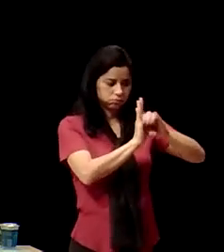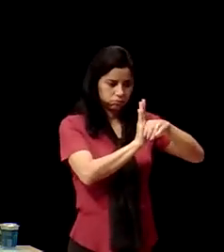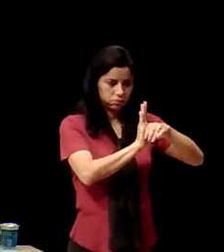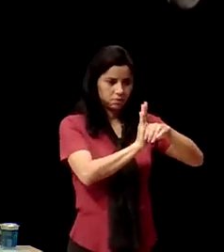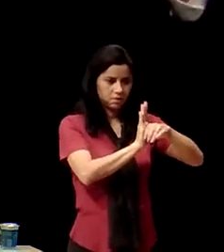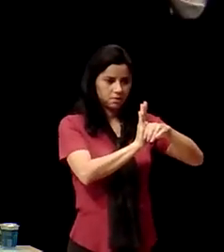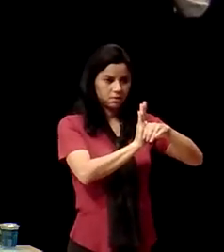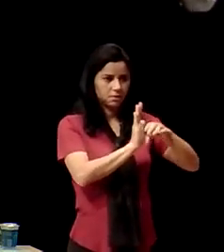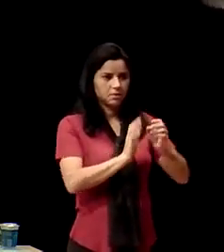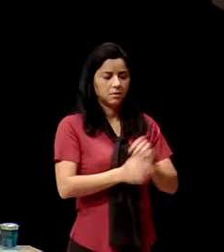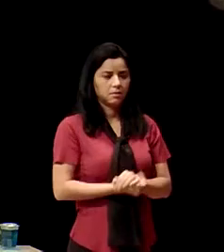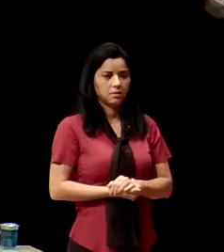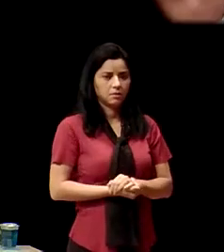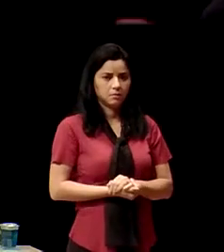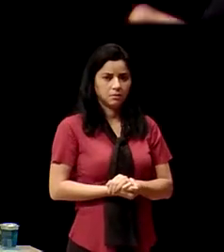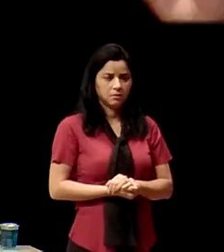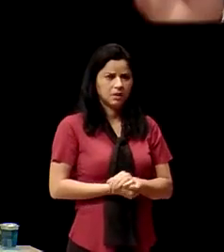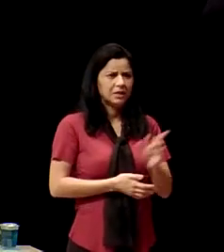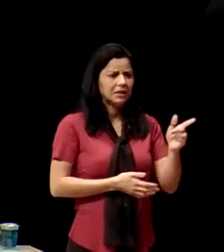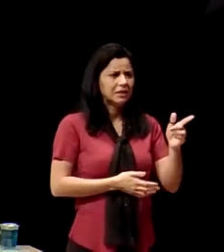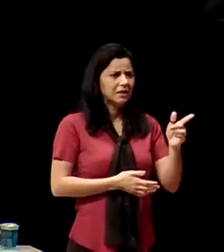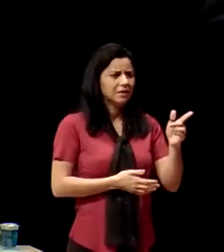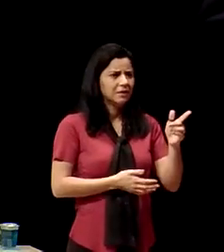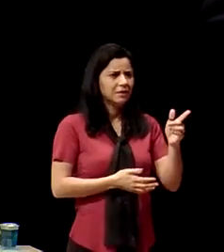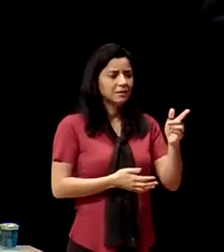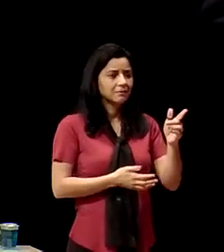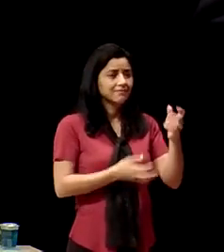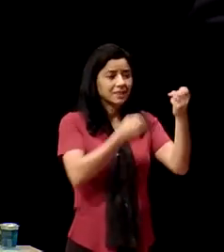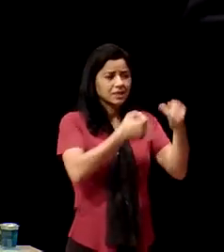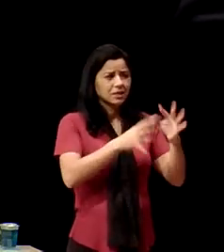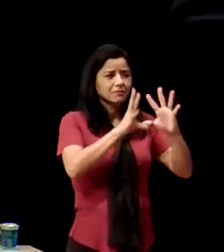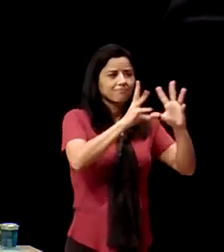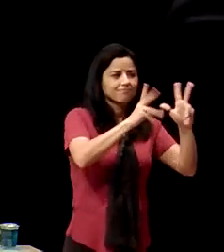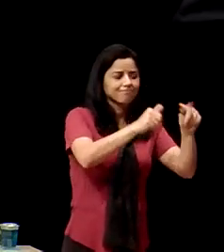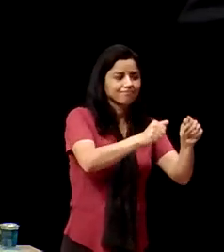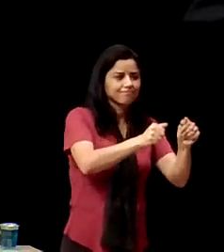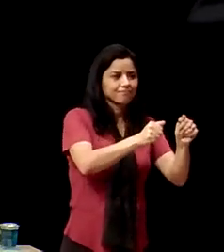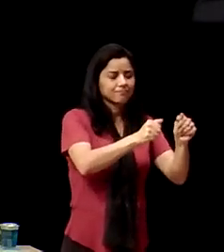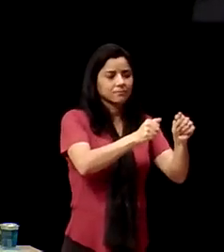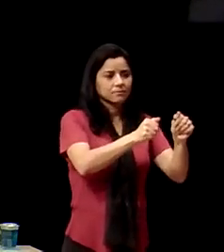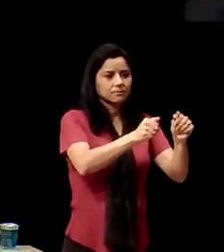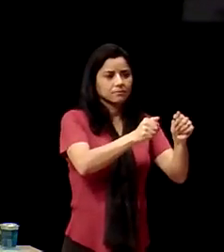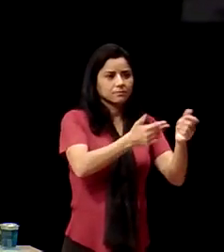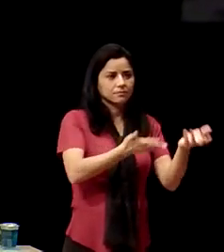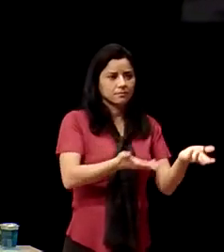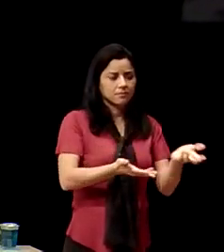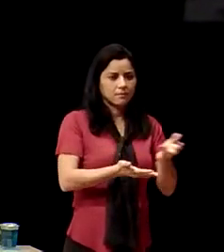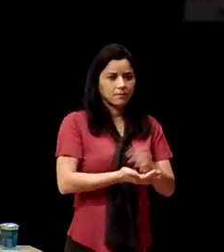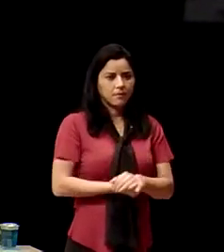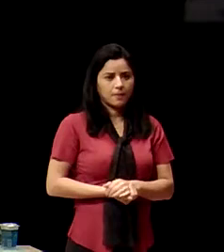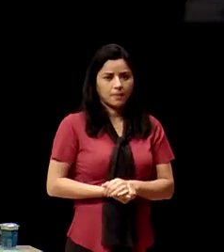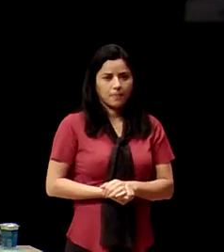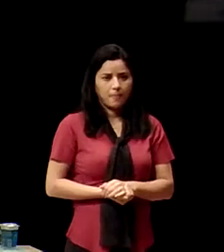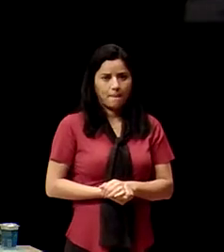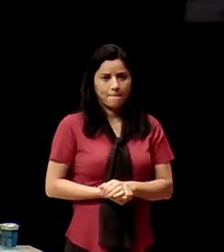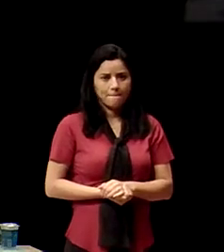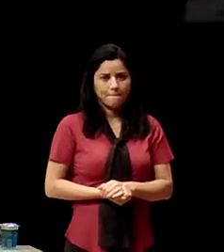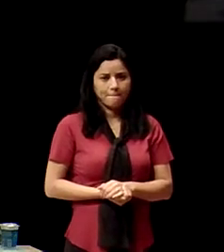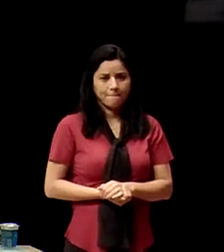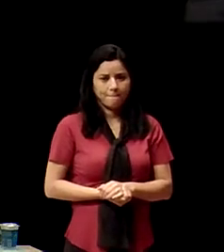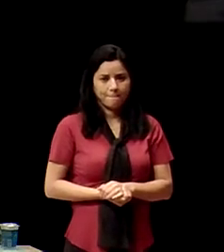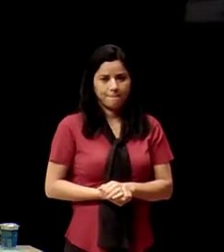So, generally speaking, falando de uma forma geral, social pedagogy is a